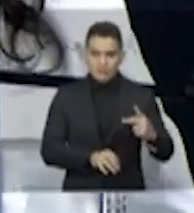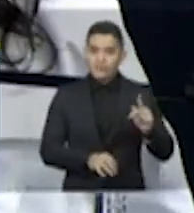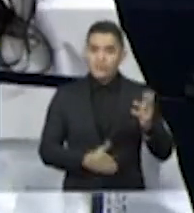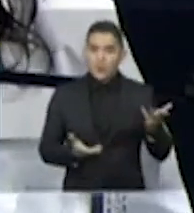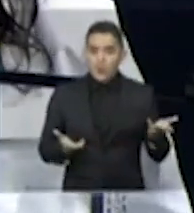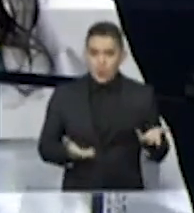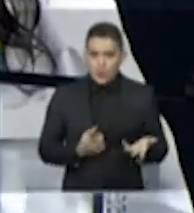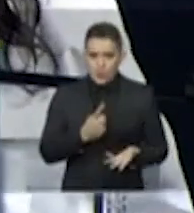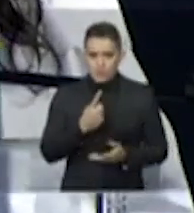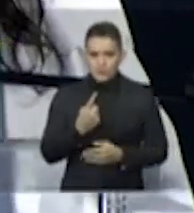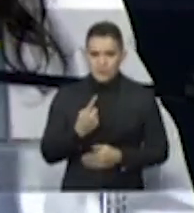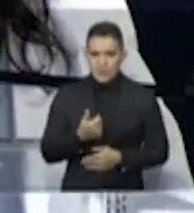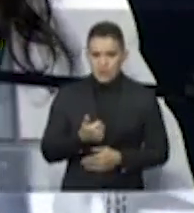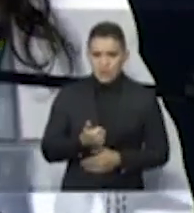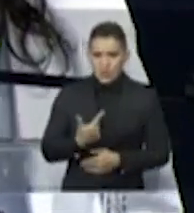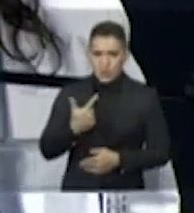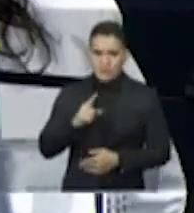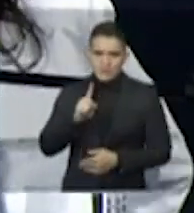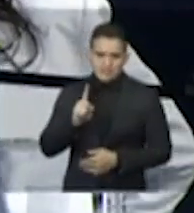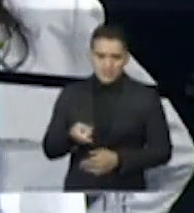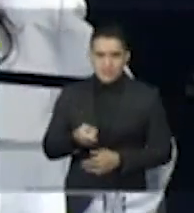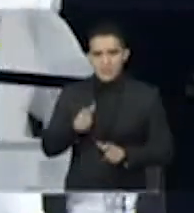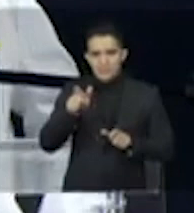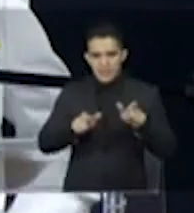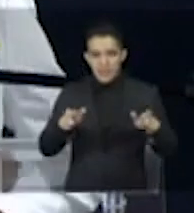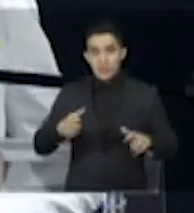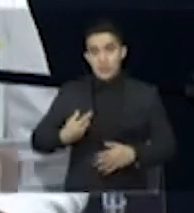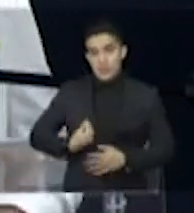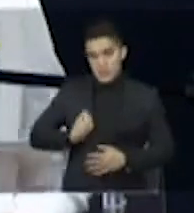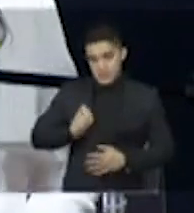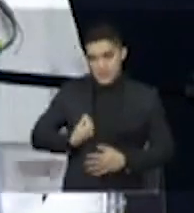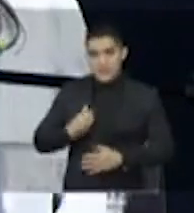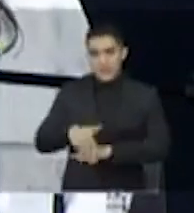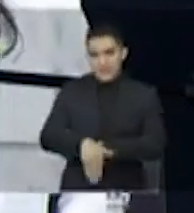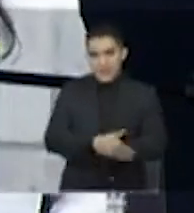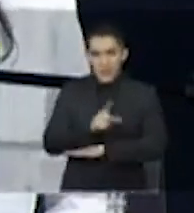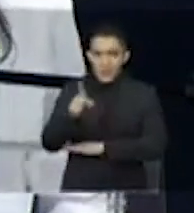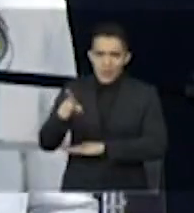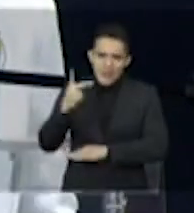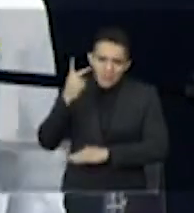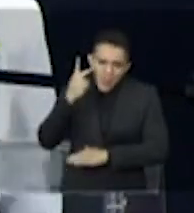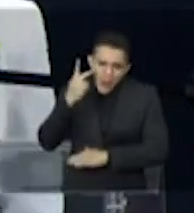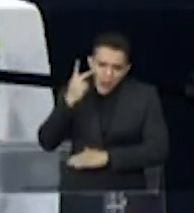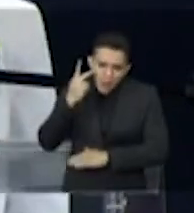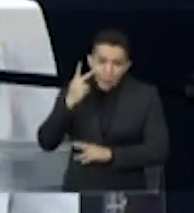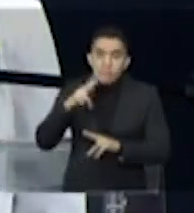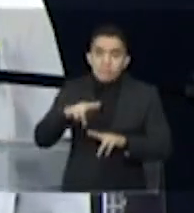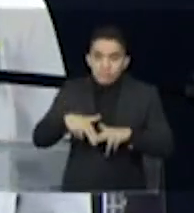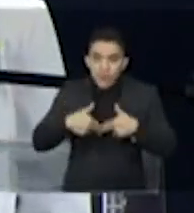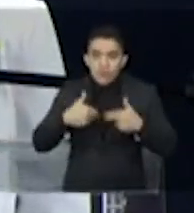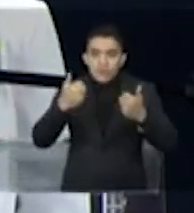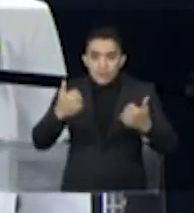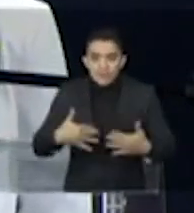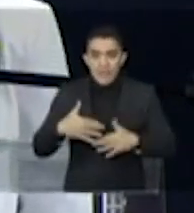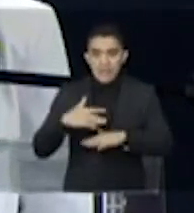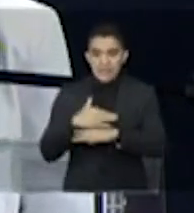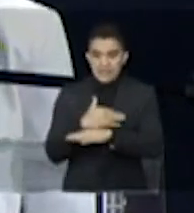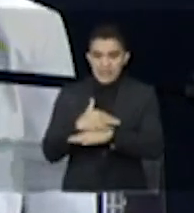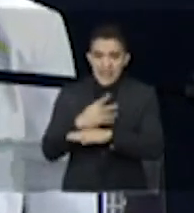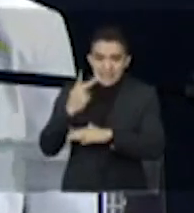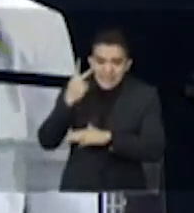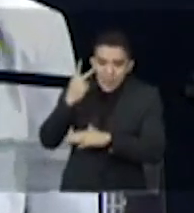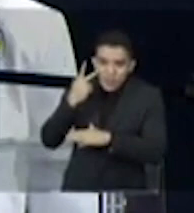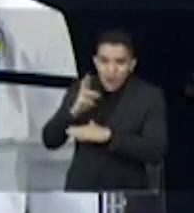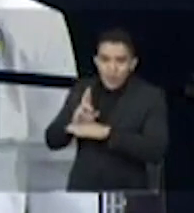hoje, há mais de 12.800 pessoas em situação de rua. É por esse número expressivo que é possível falar que a cidade de São Paulo é